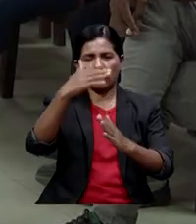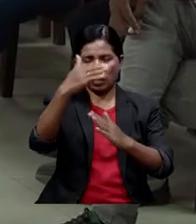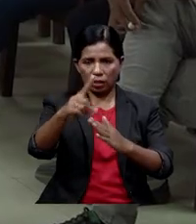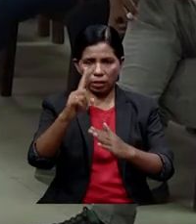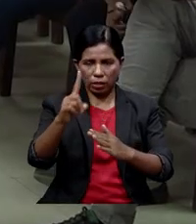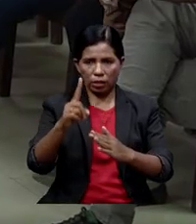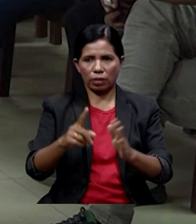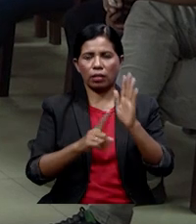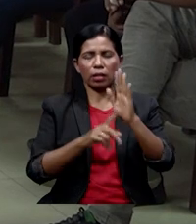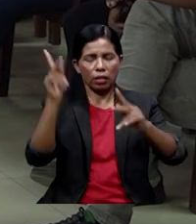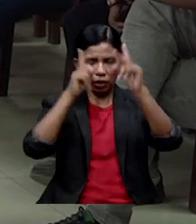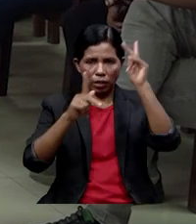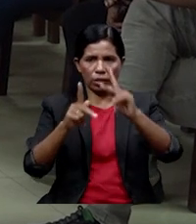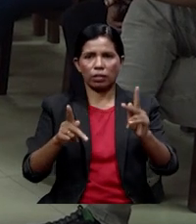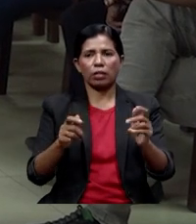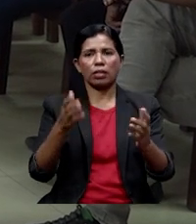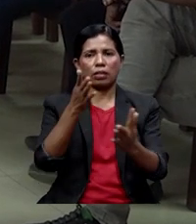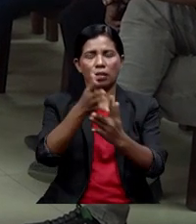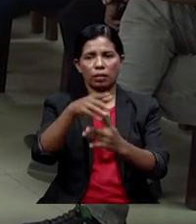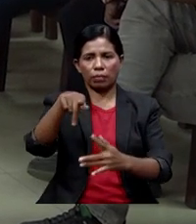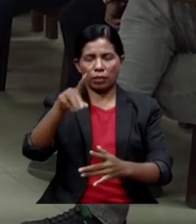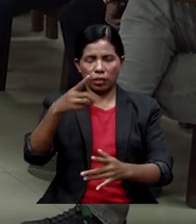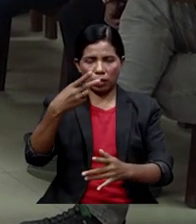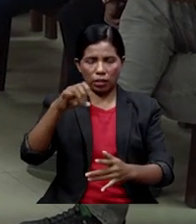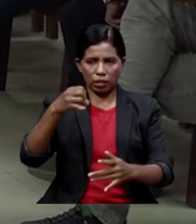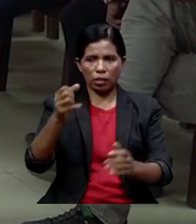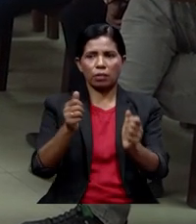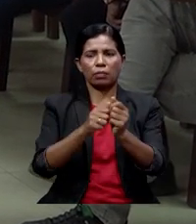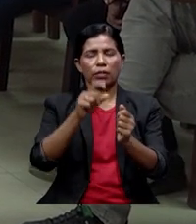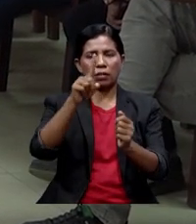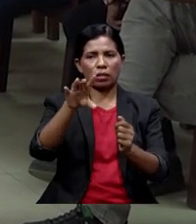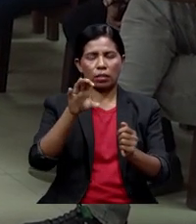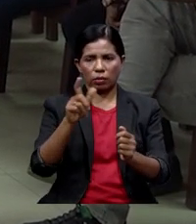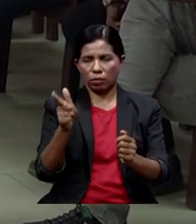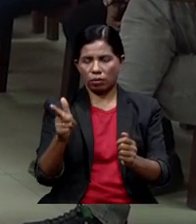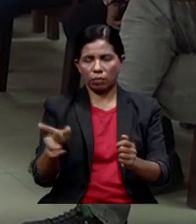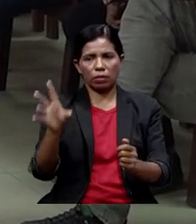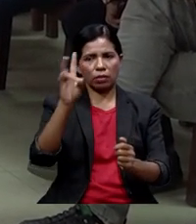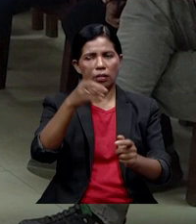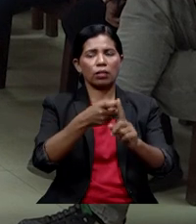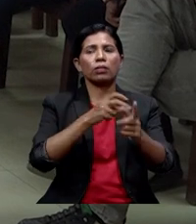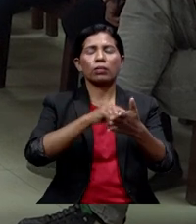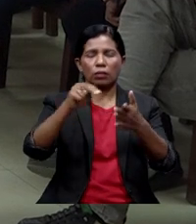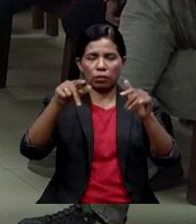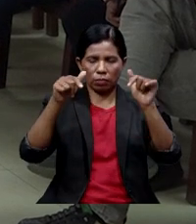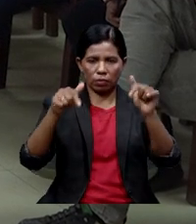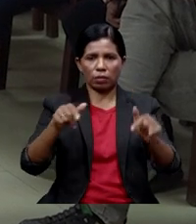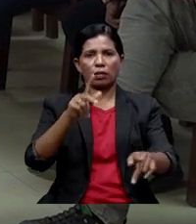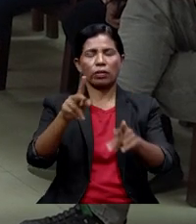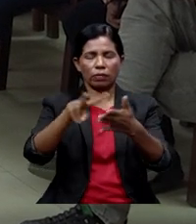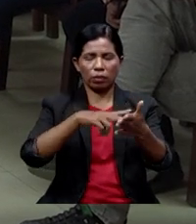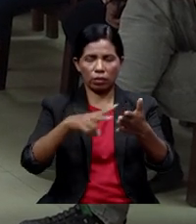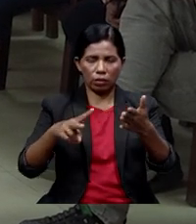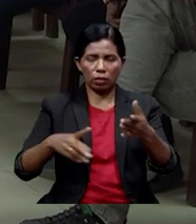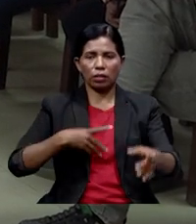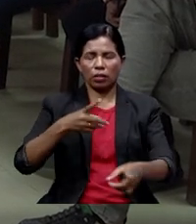ninian. Total caso, né, bem, macatama ia pedir a zé, hamuto, catucida, rua nulo recin hito, husi número, né, caso violação de direitos